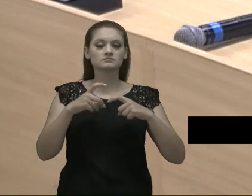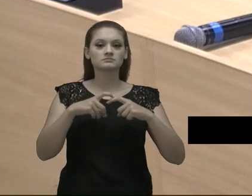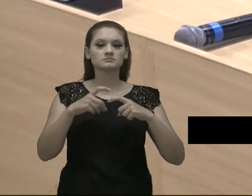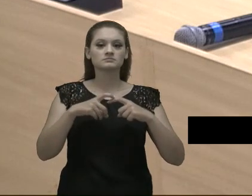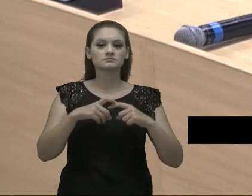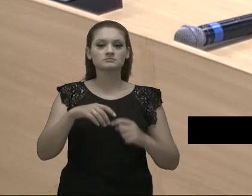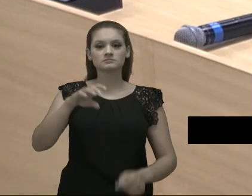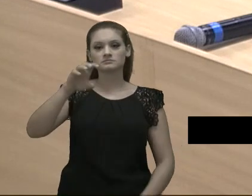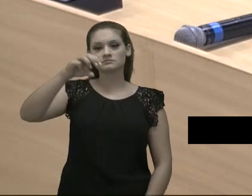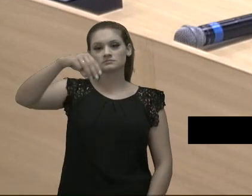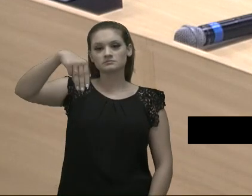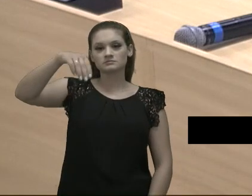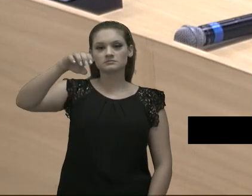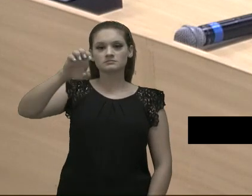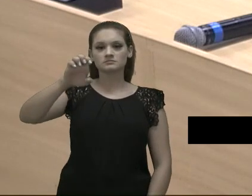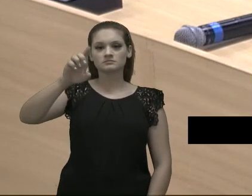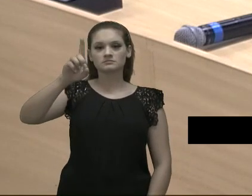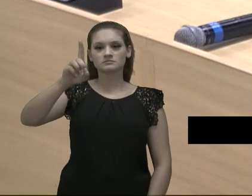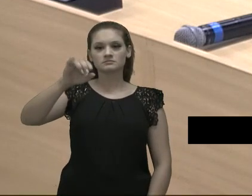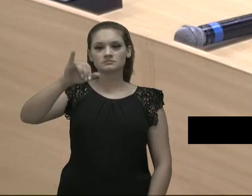E a Medix, que é a do Raio-X.